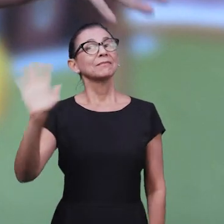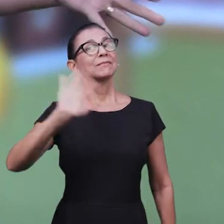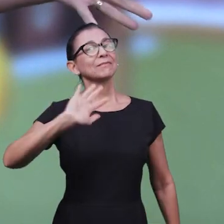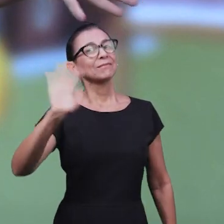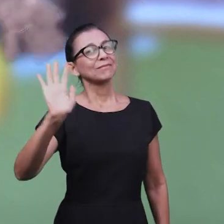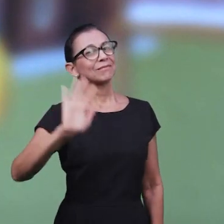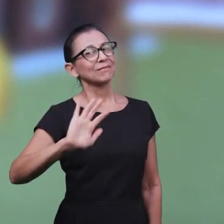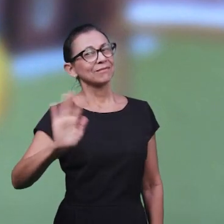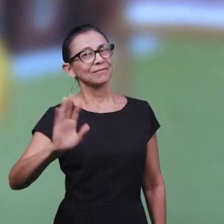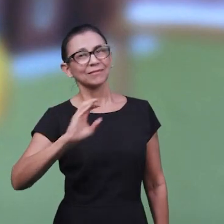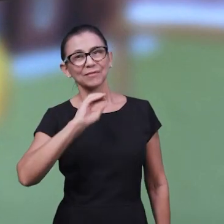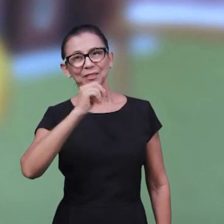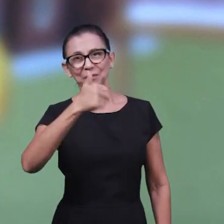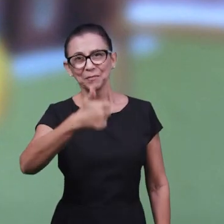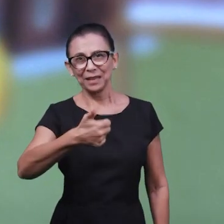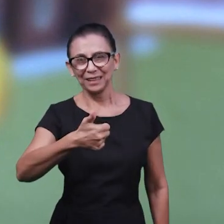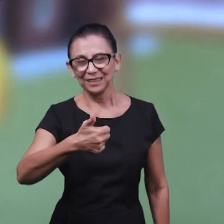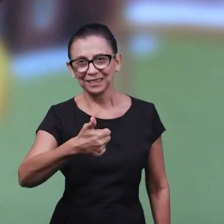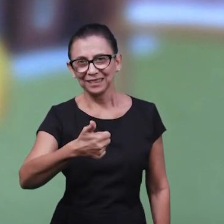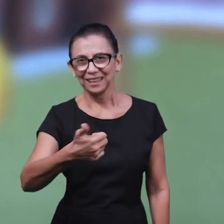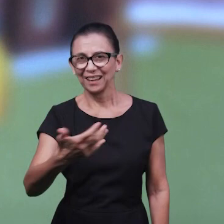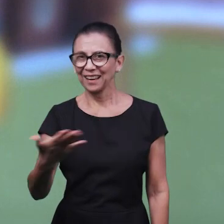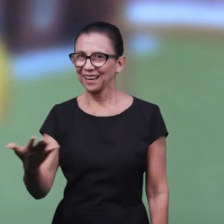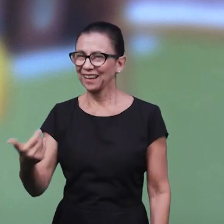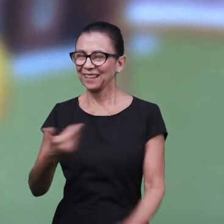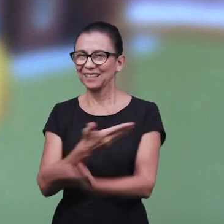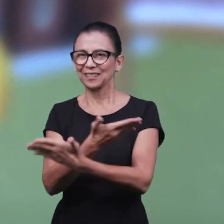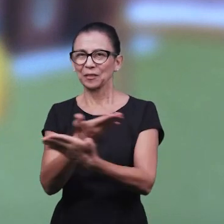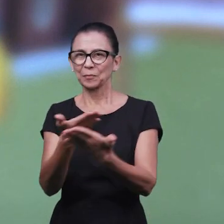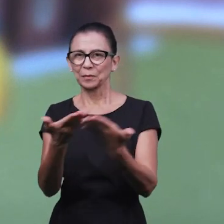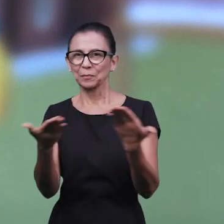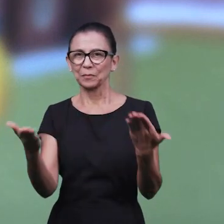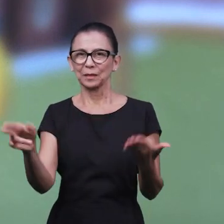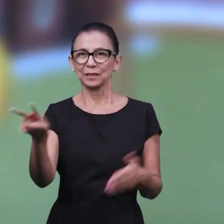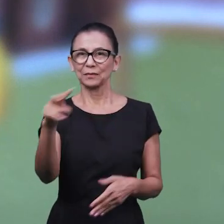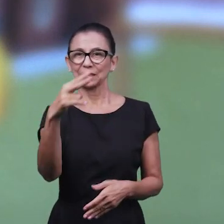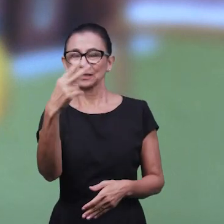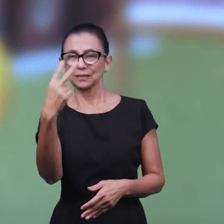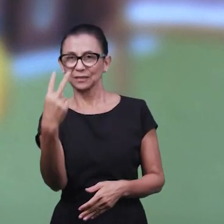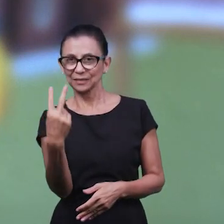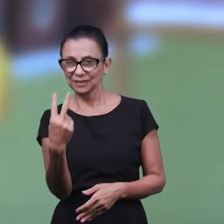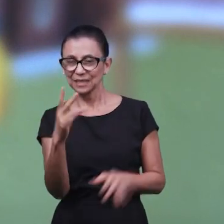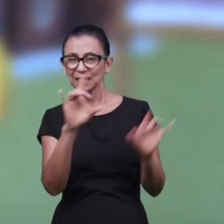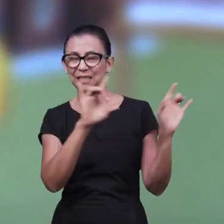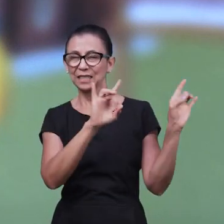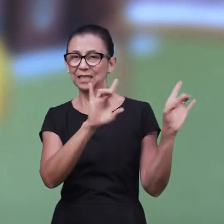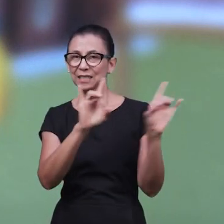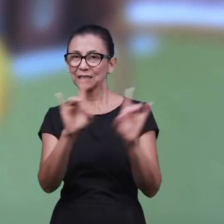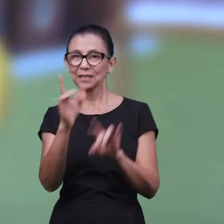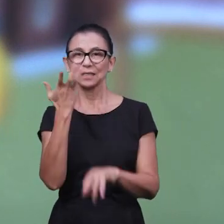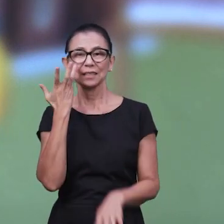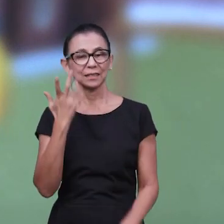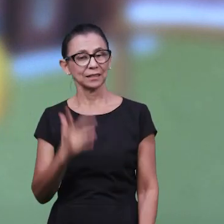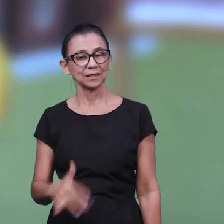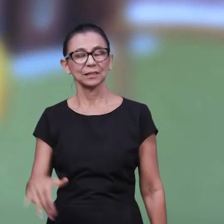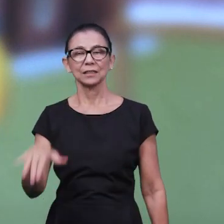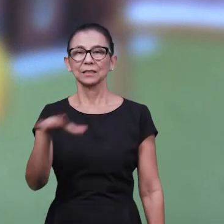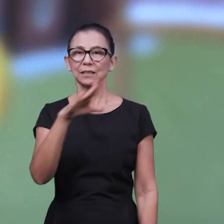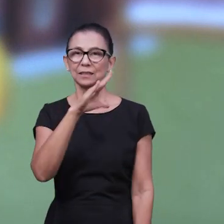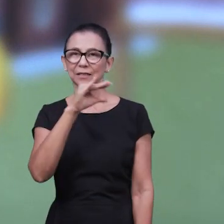Olá, pessoal! Tudo bem com vocês? Eu saúdo a todos que estão nos assistindo, especialmente as